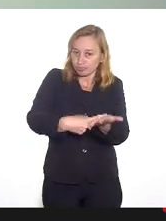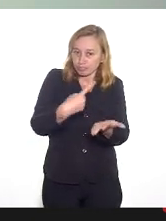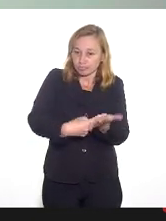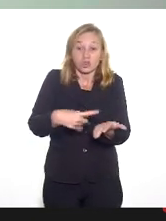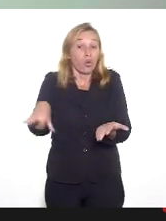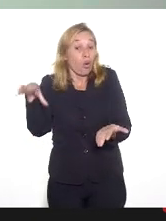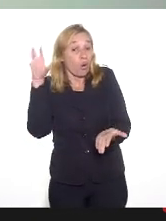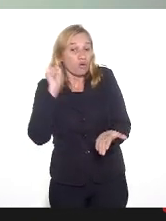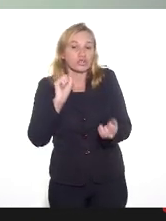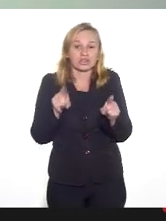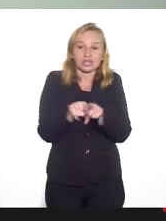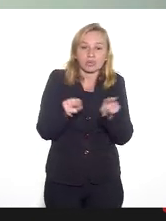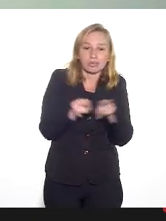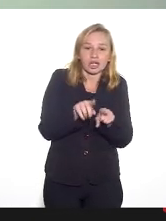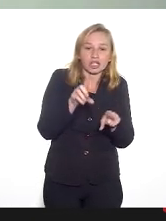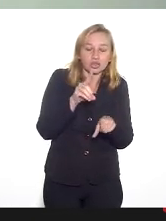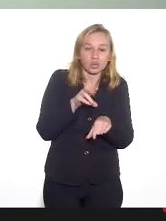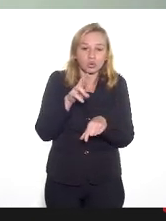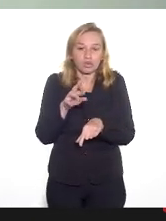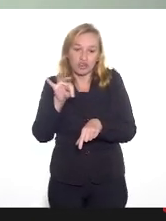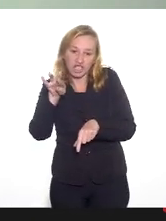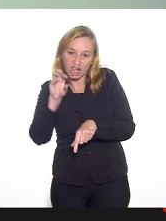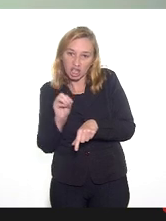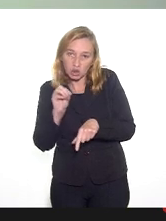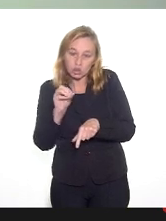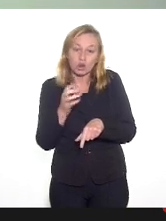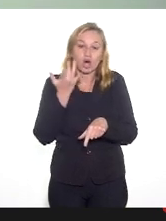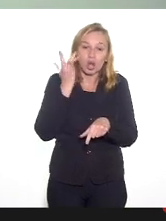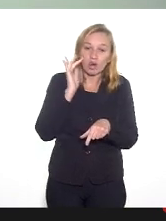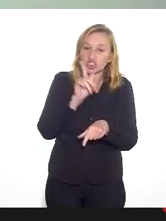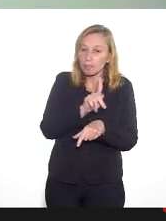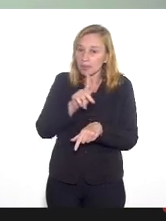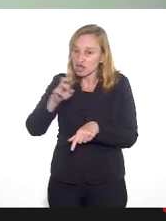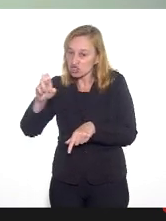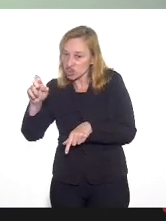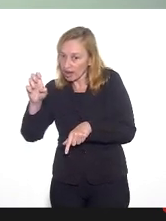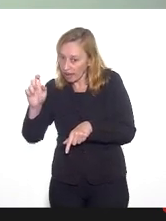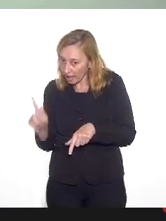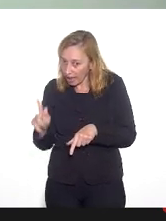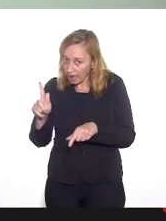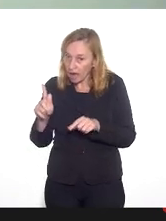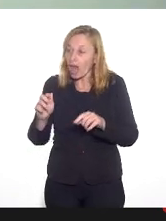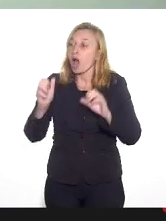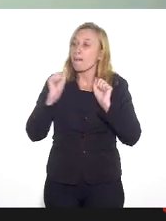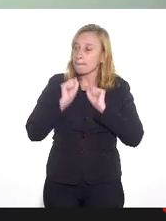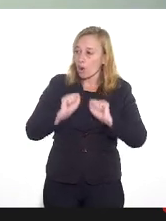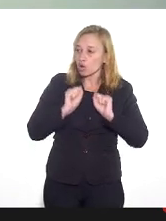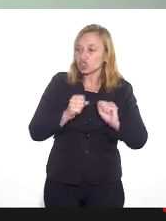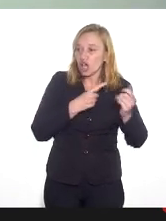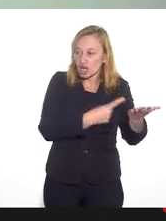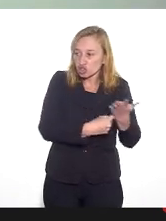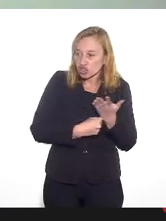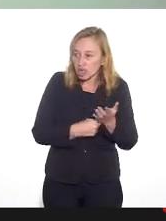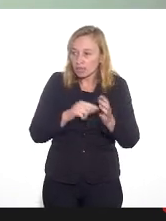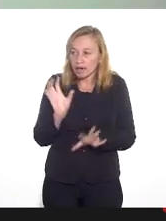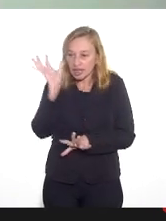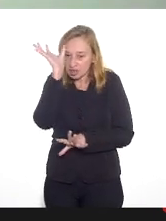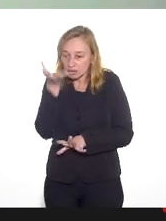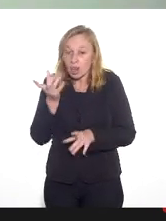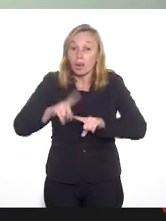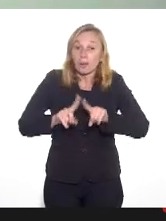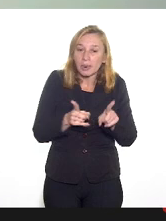ouvir também o doutor Fernando Barbalho, acho que a PGE pode contribuir aqui para a solução disso, mas que a